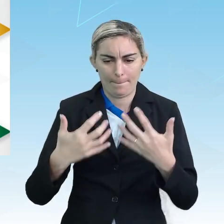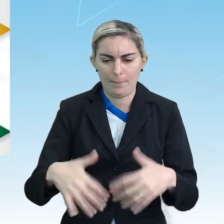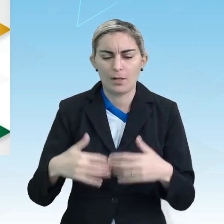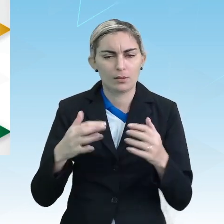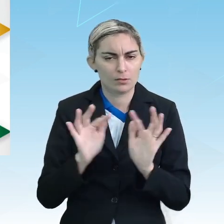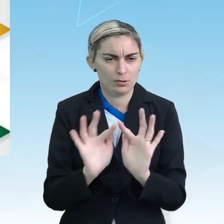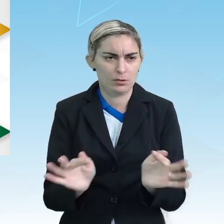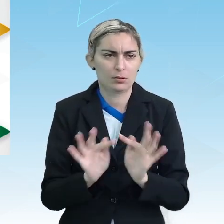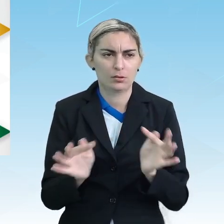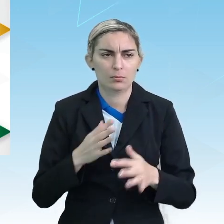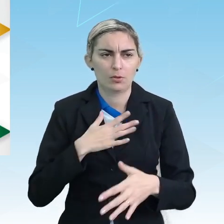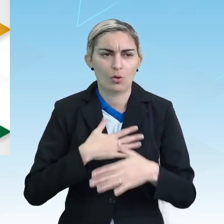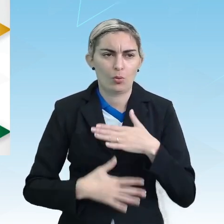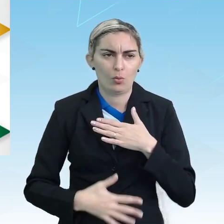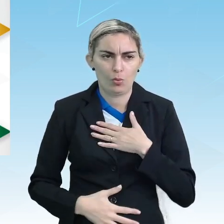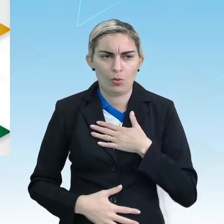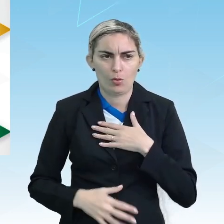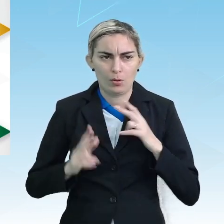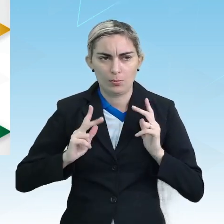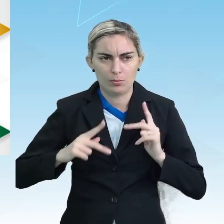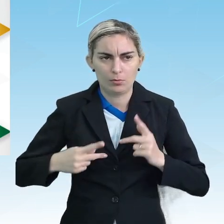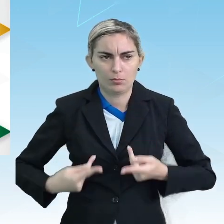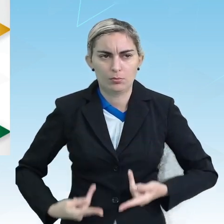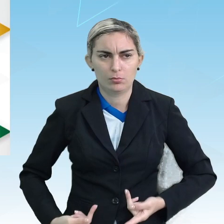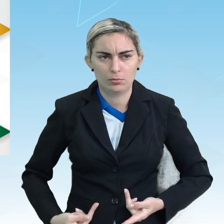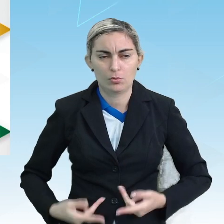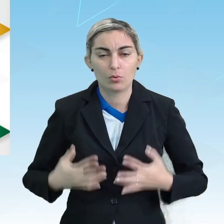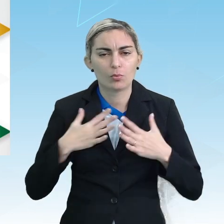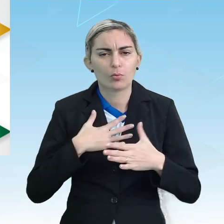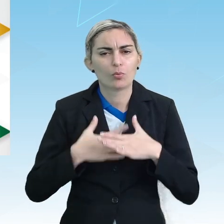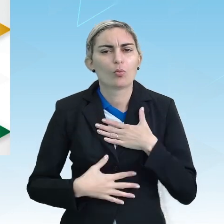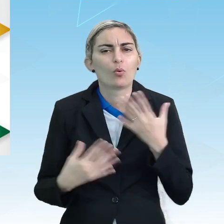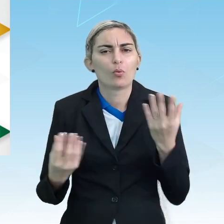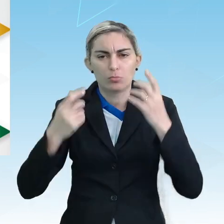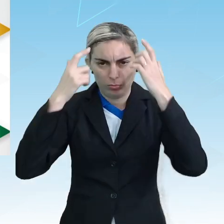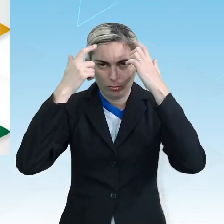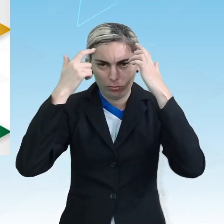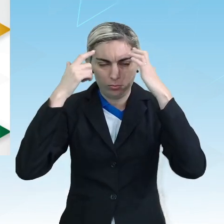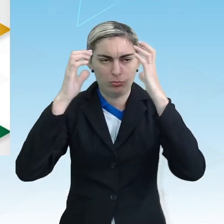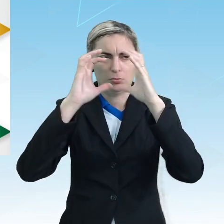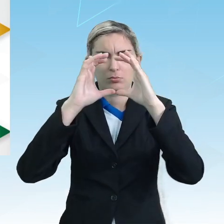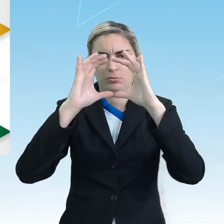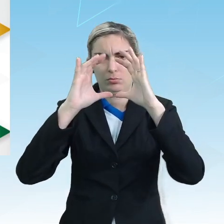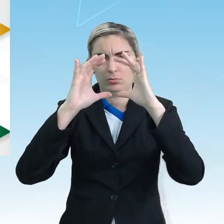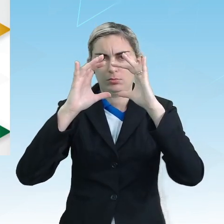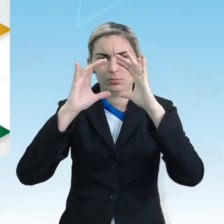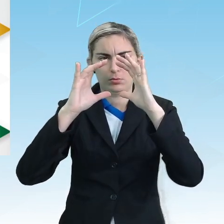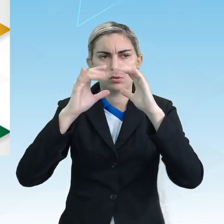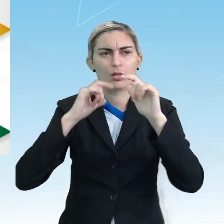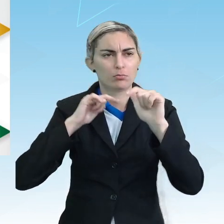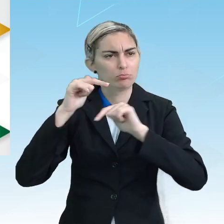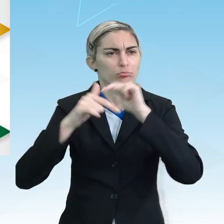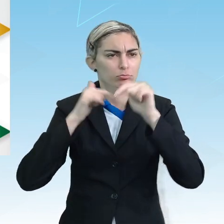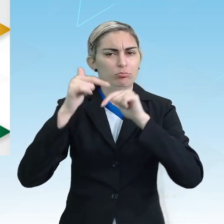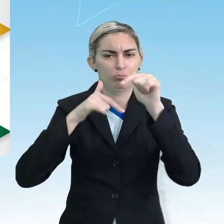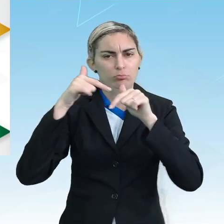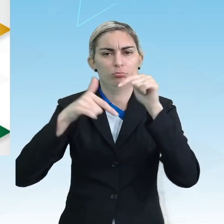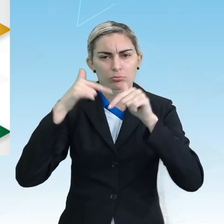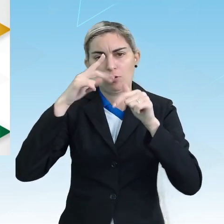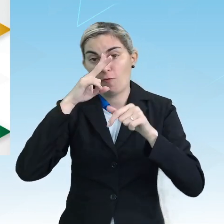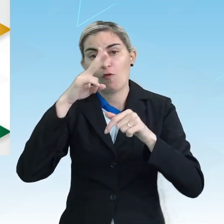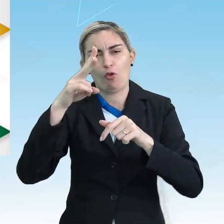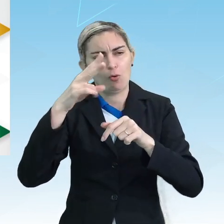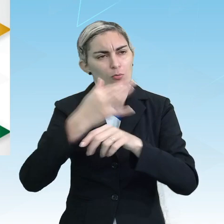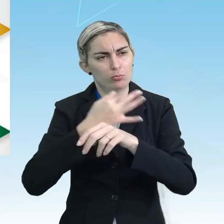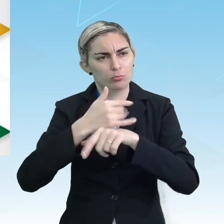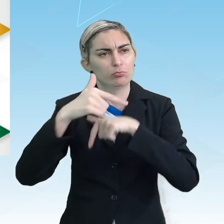nosso corpo humano, quando se trata aí do nosso crânio, no crânio você vai ver que existe a força